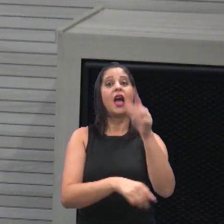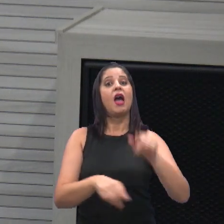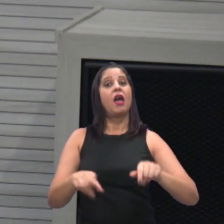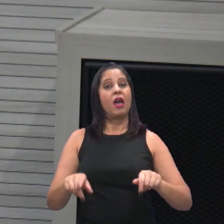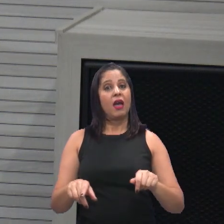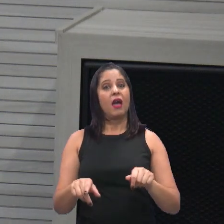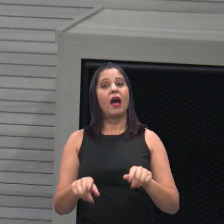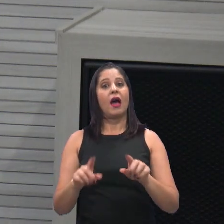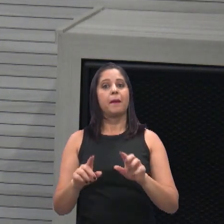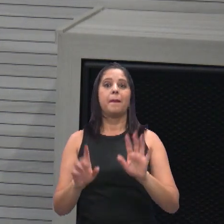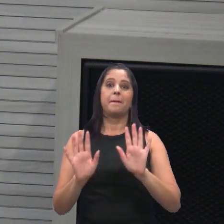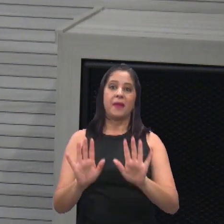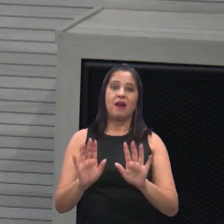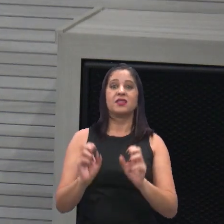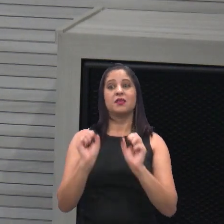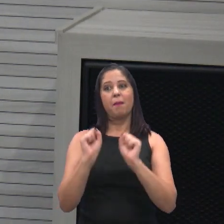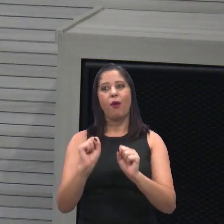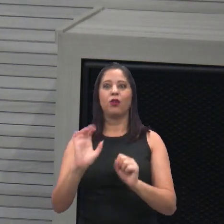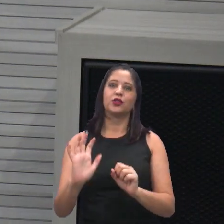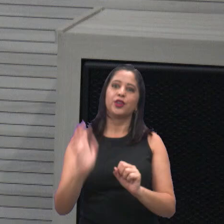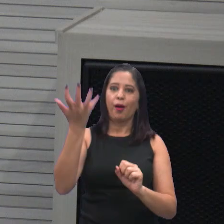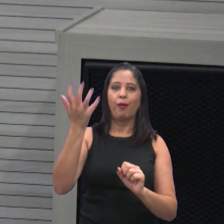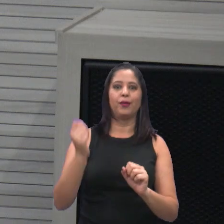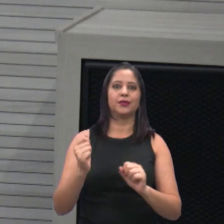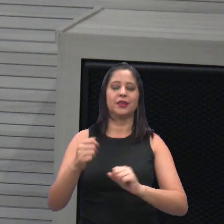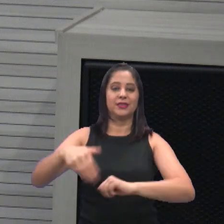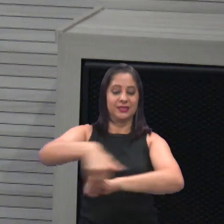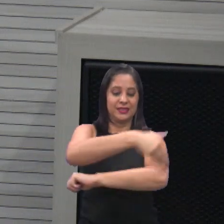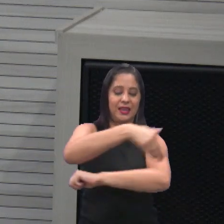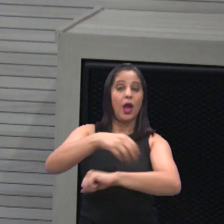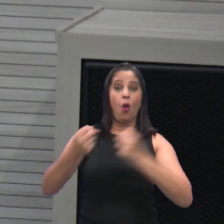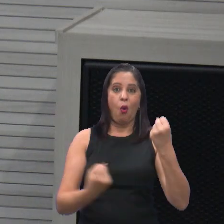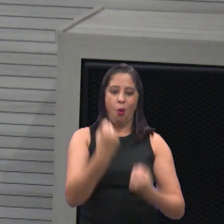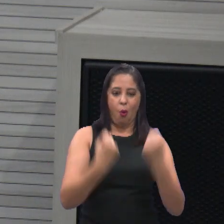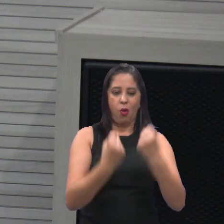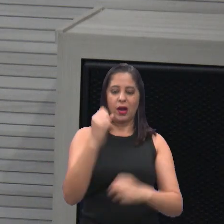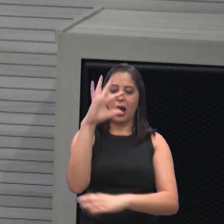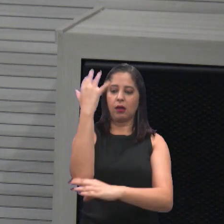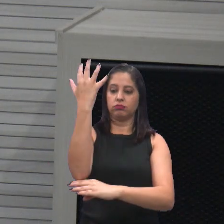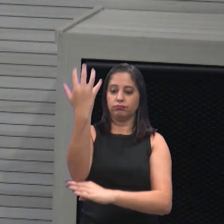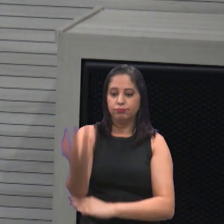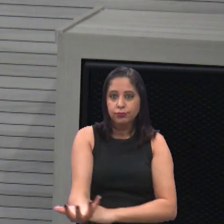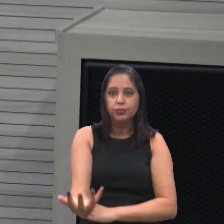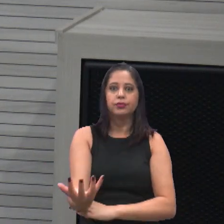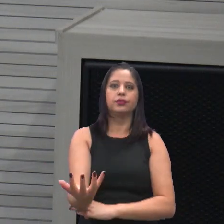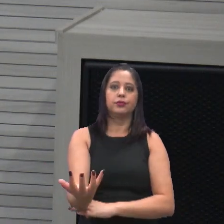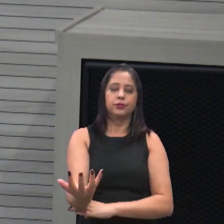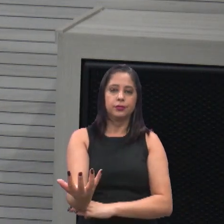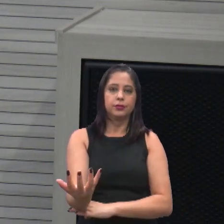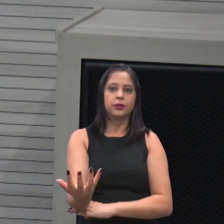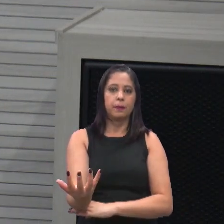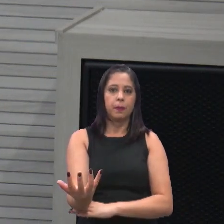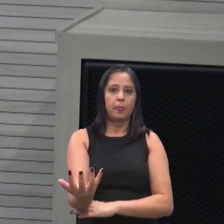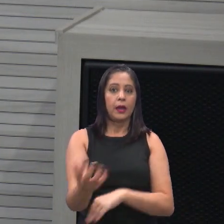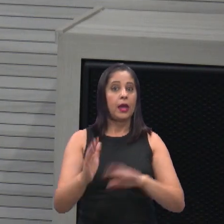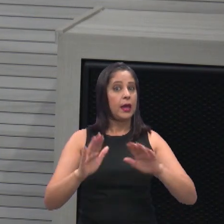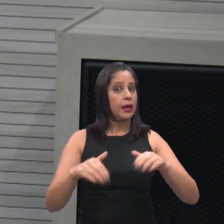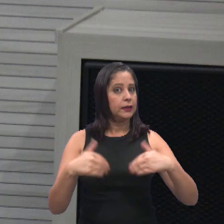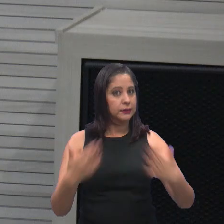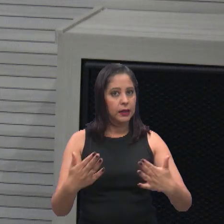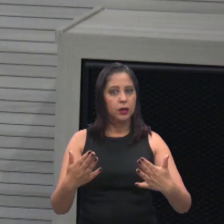pode amanhã cair numa via, cair em cima de um carro. Então, a gente acha que, com as ideias aqui da